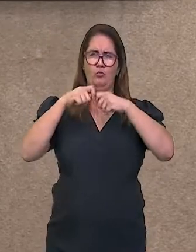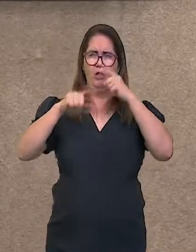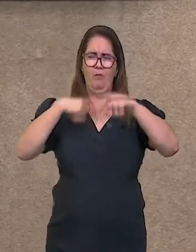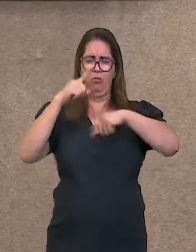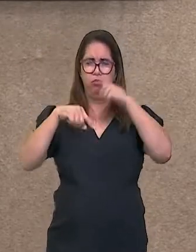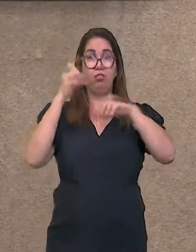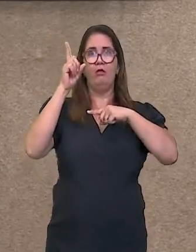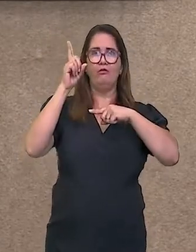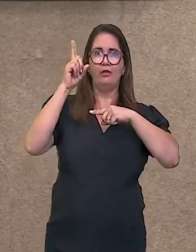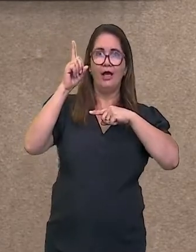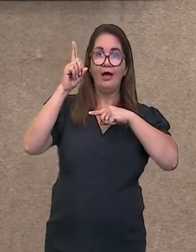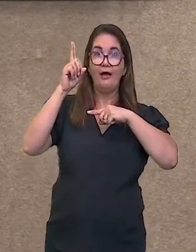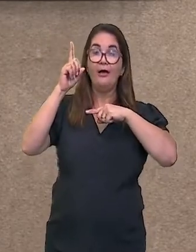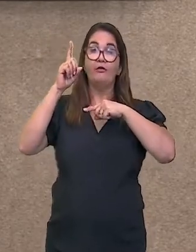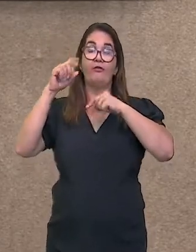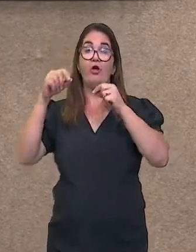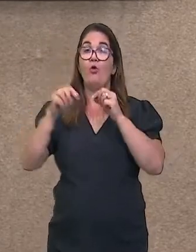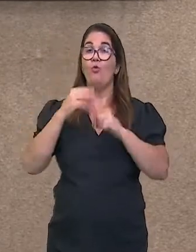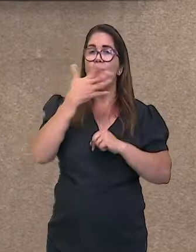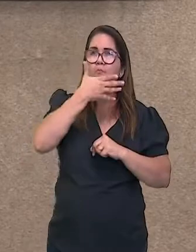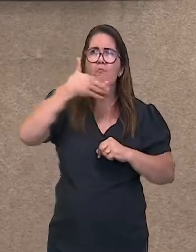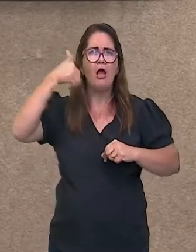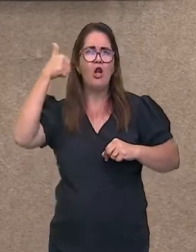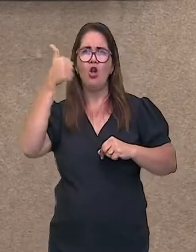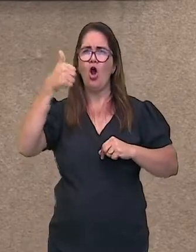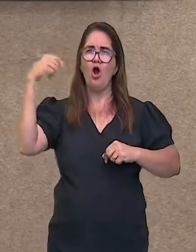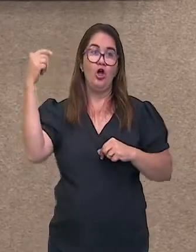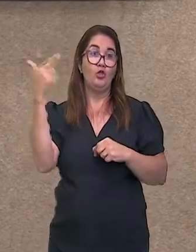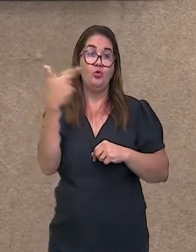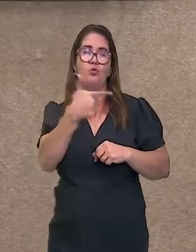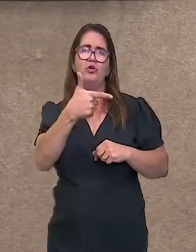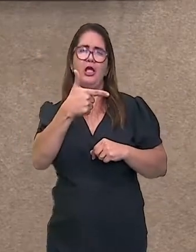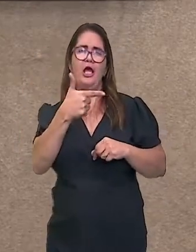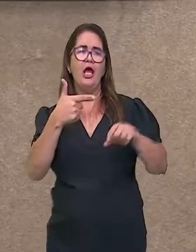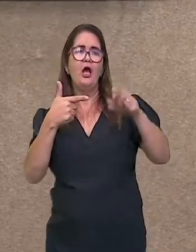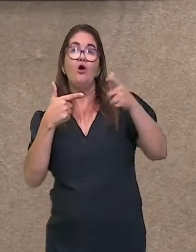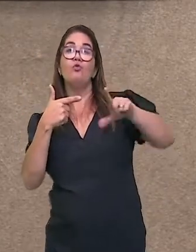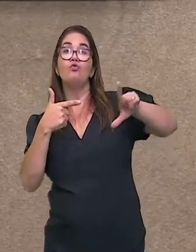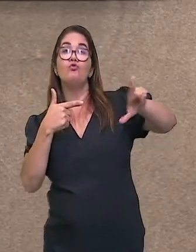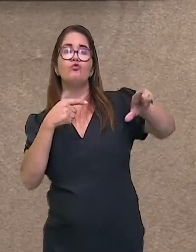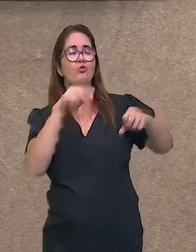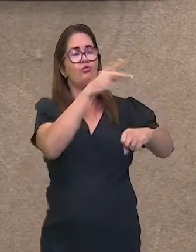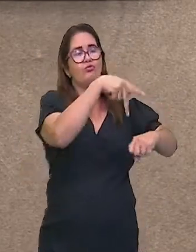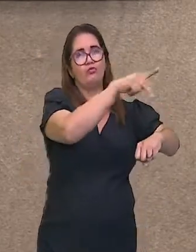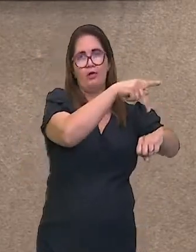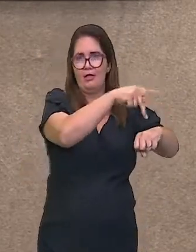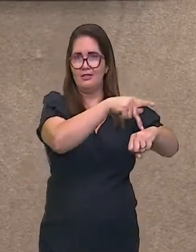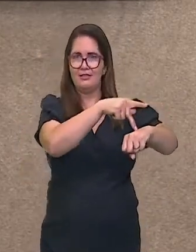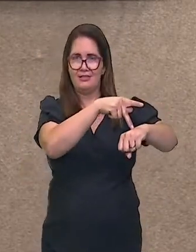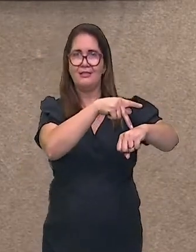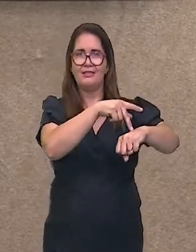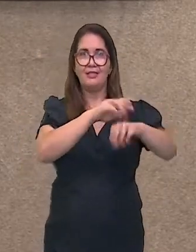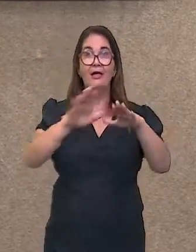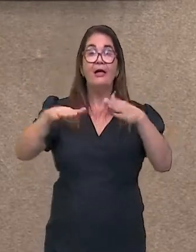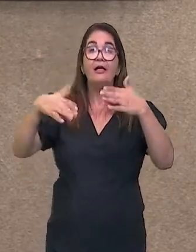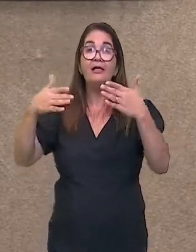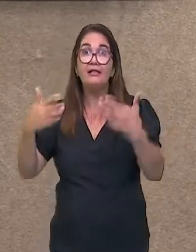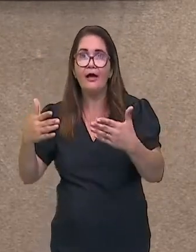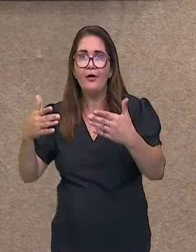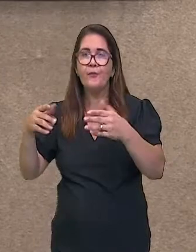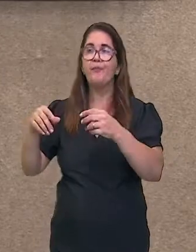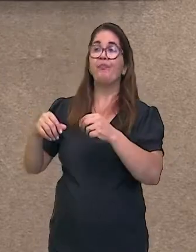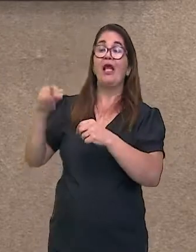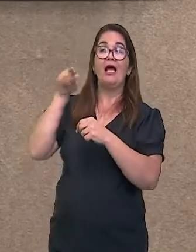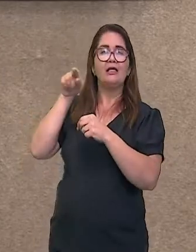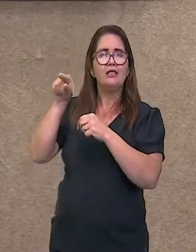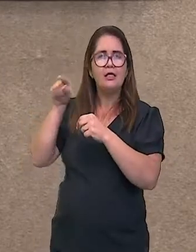Europa. E essa questão do pangermanismo, a união nacional da Alemanha, vai